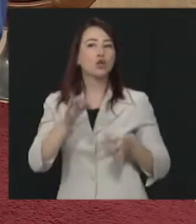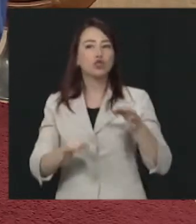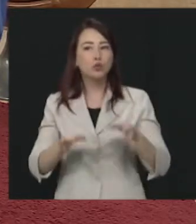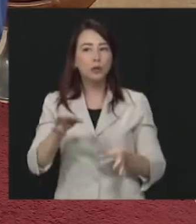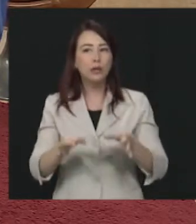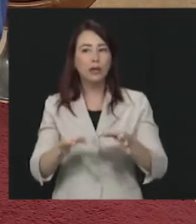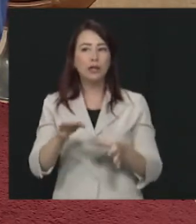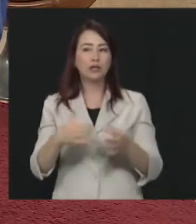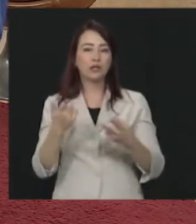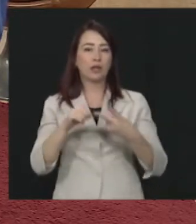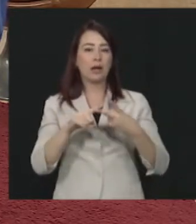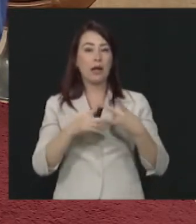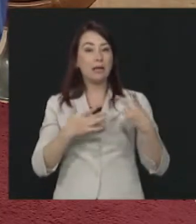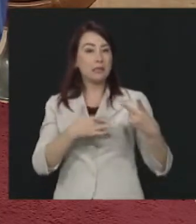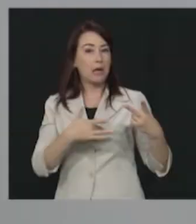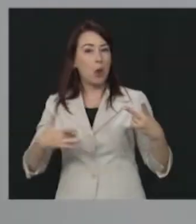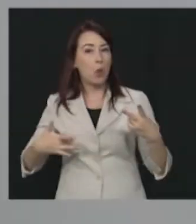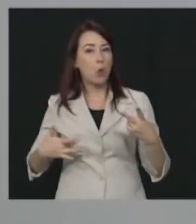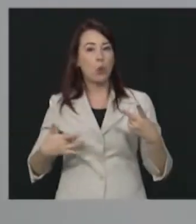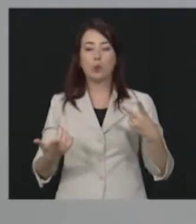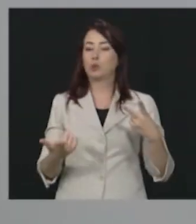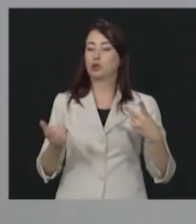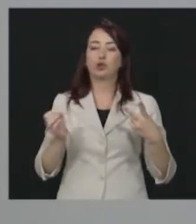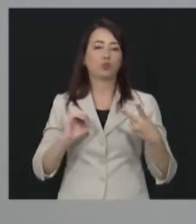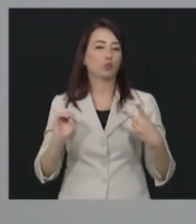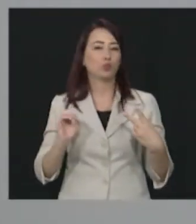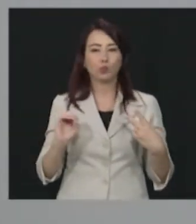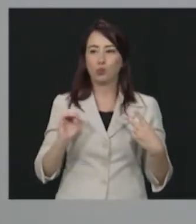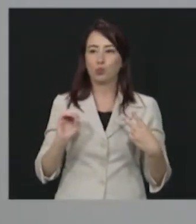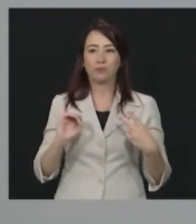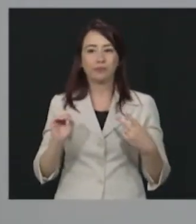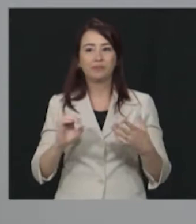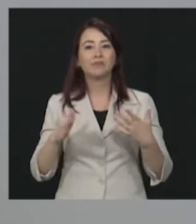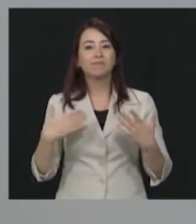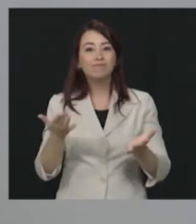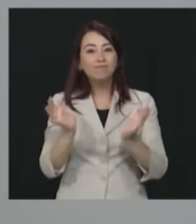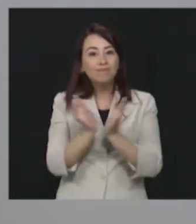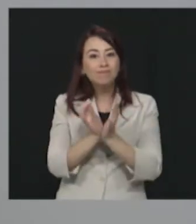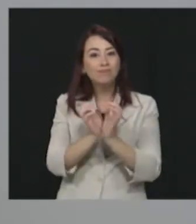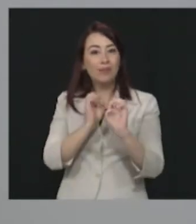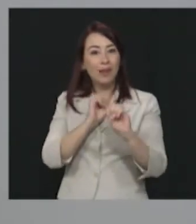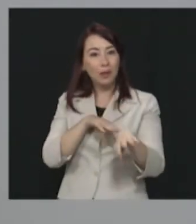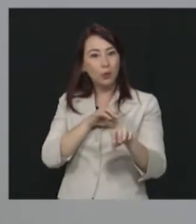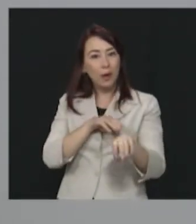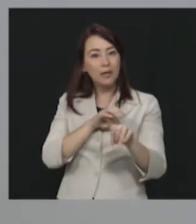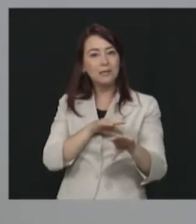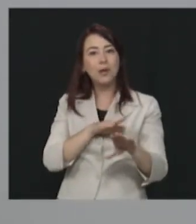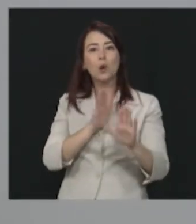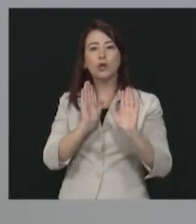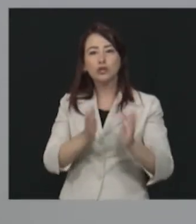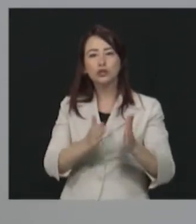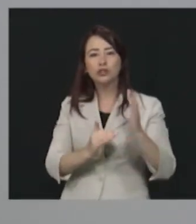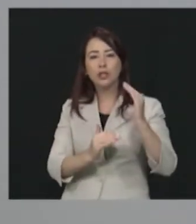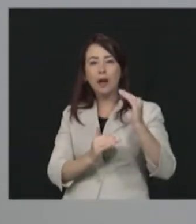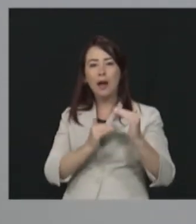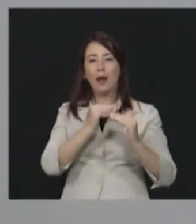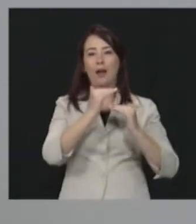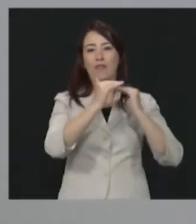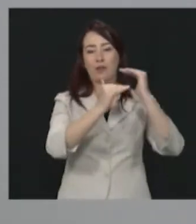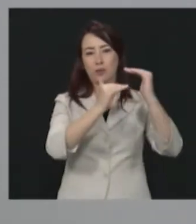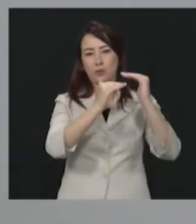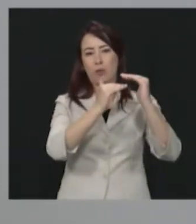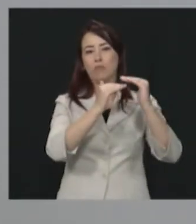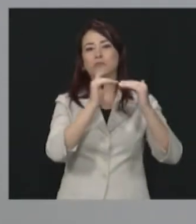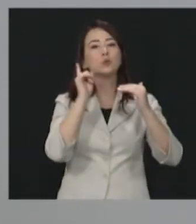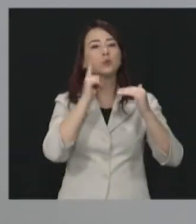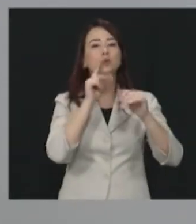questão da saúde, não. Na questão educacional, nós avançamos, por exemplo, na formação